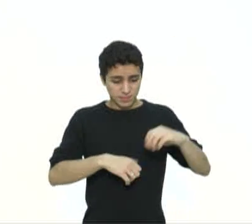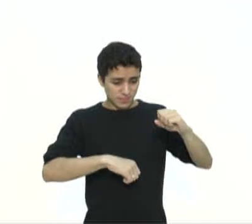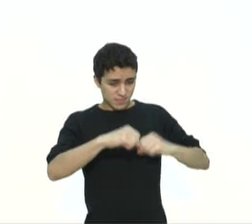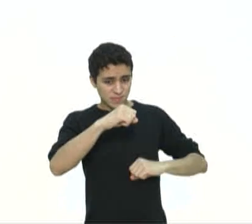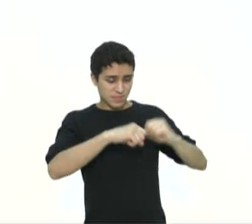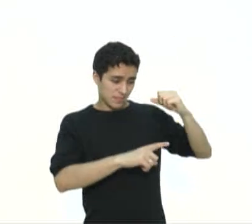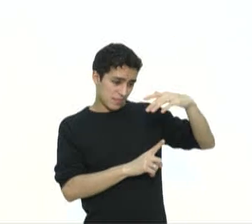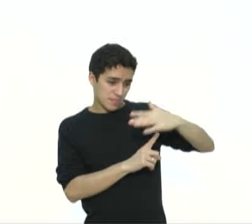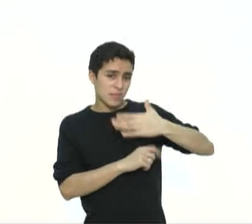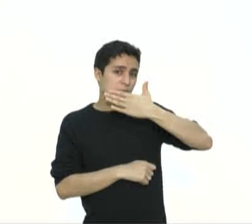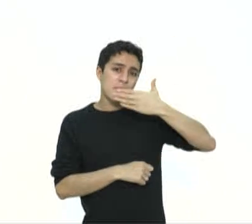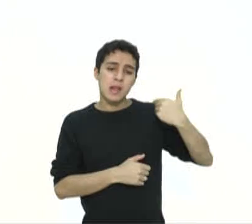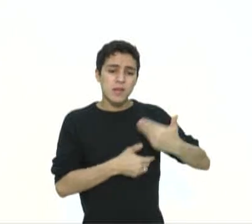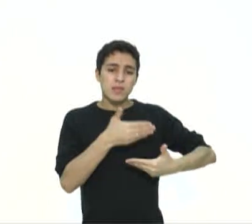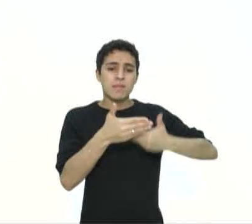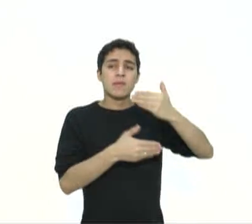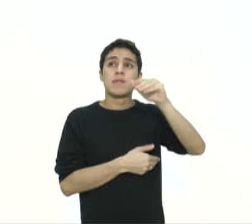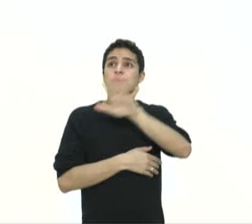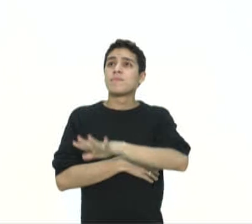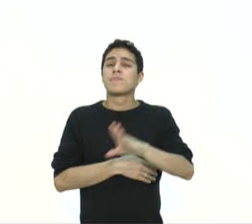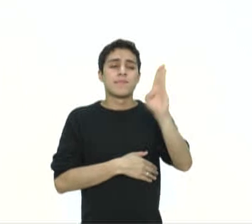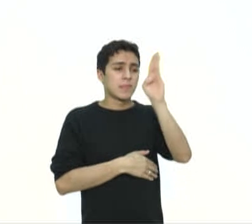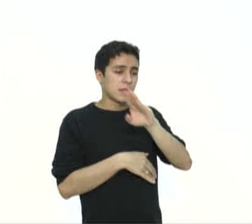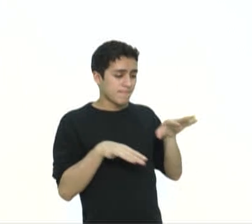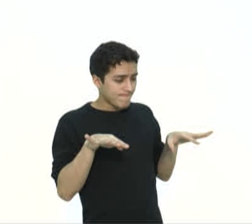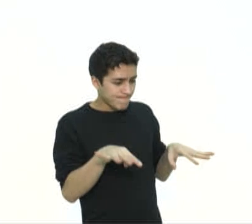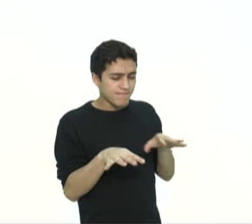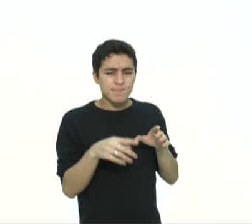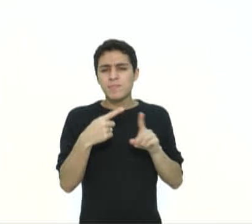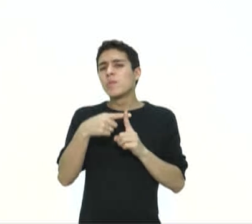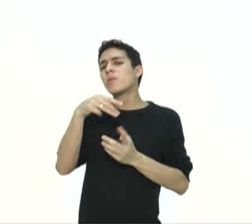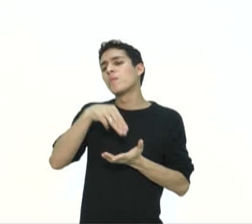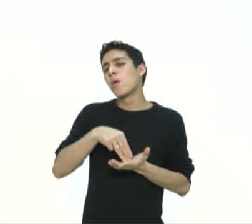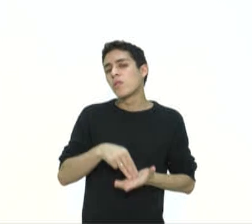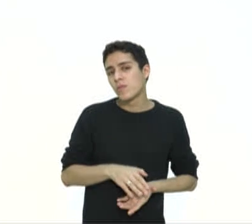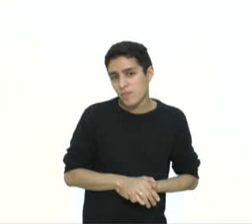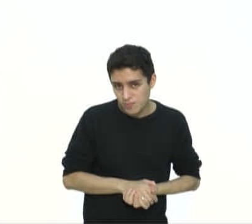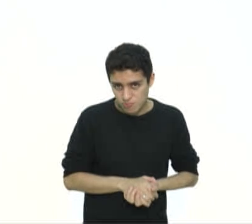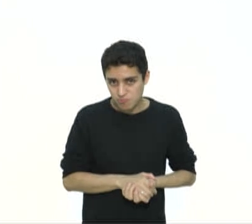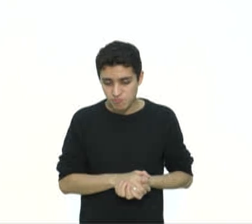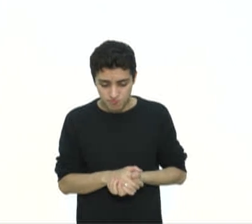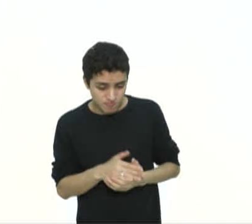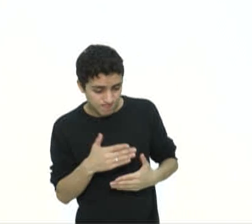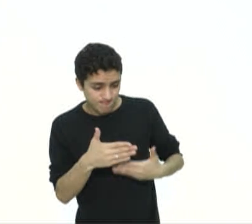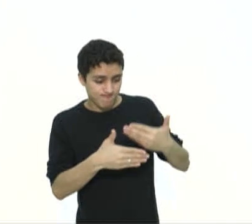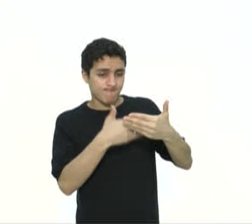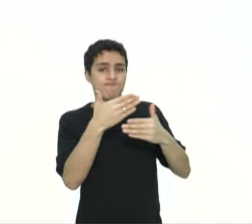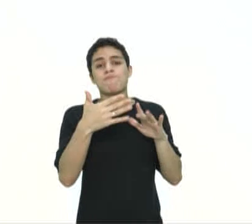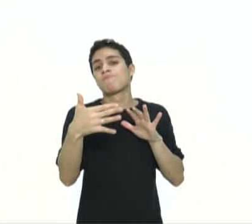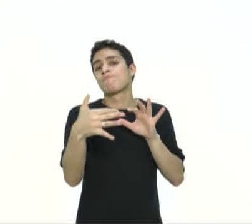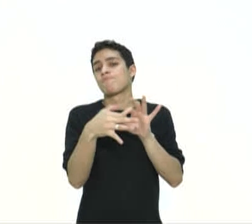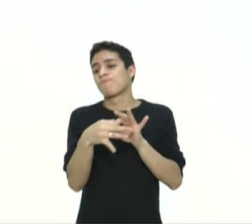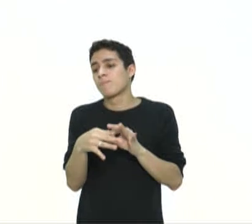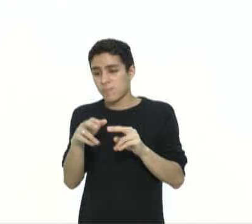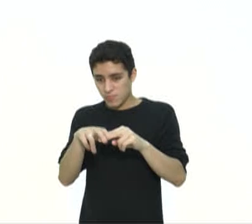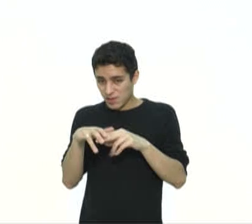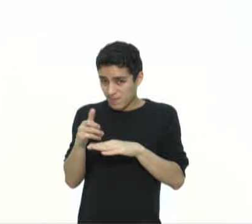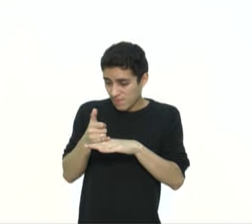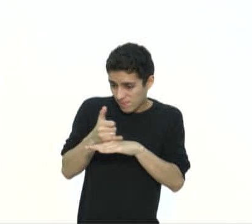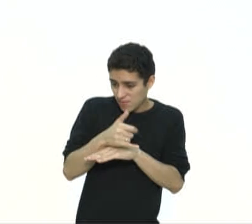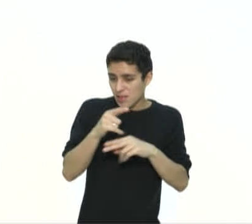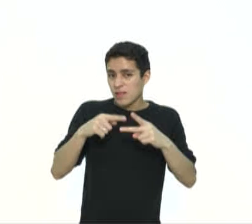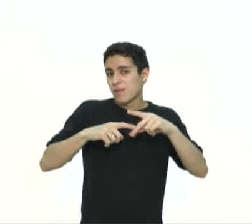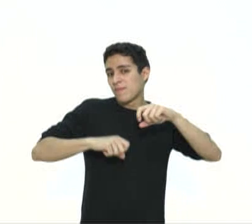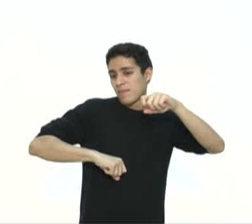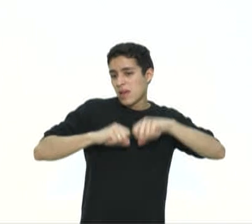o melhor desempenho do Brasil Os Bons Motivos o nosso crescimento foi puxado pela fabricação de metais